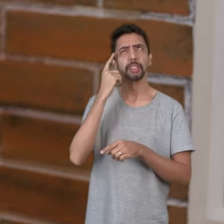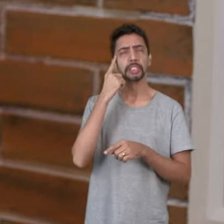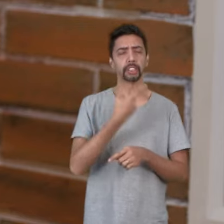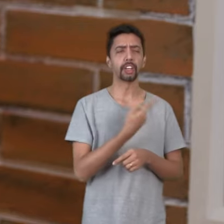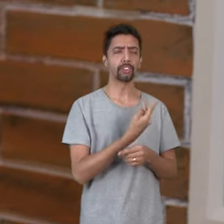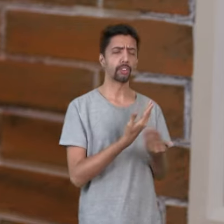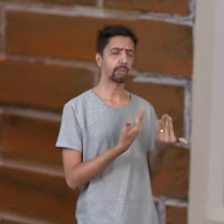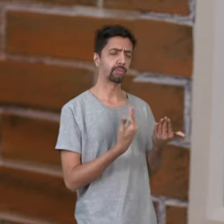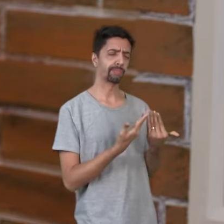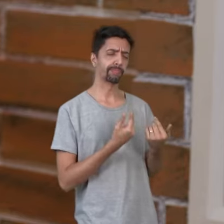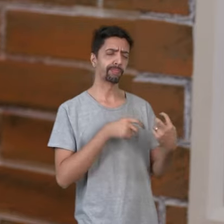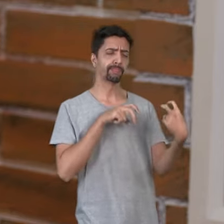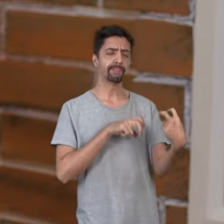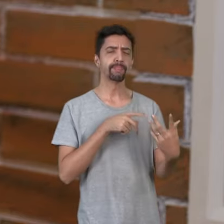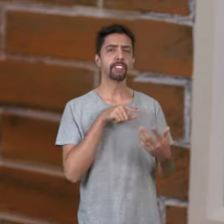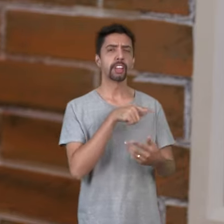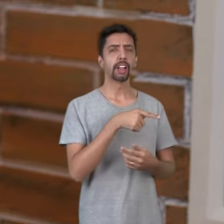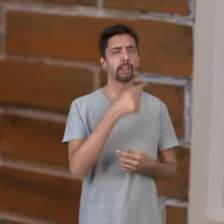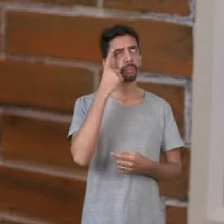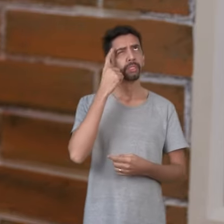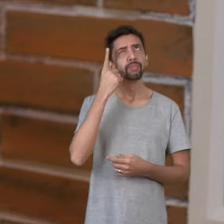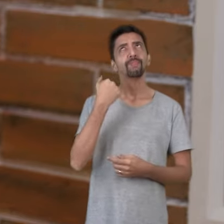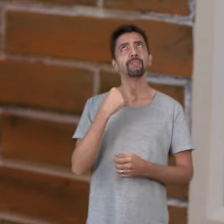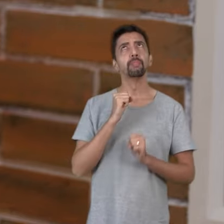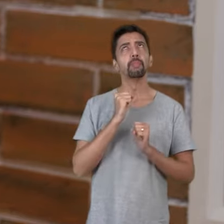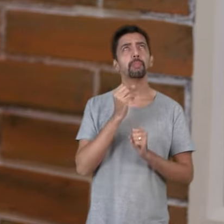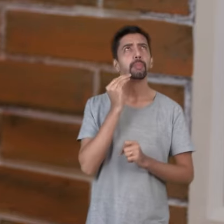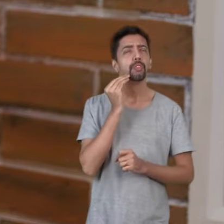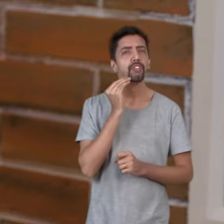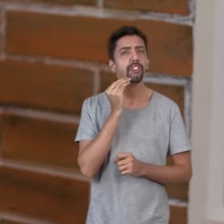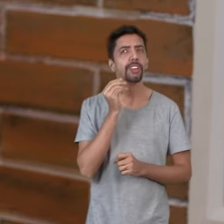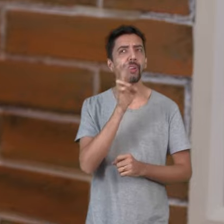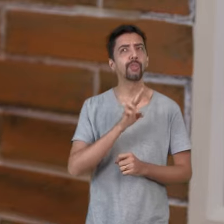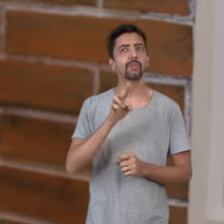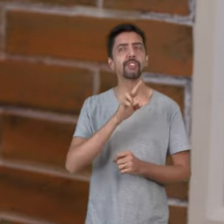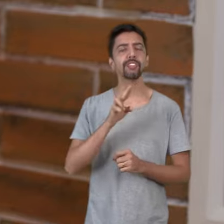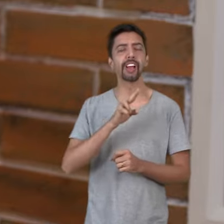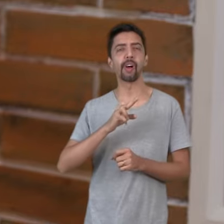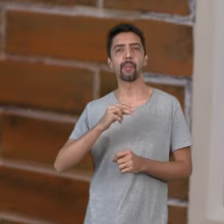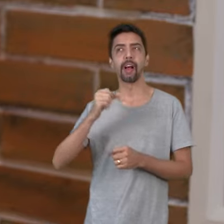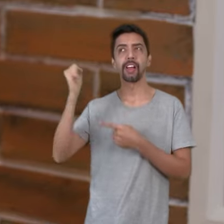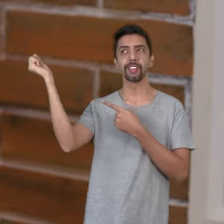poderia investir em uma energia solar. E olha a economia,